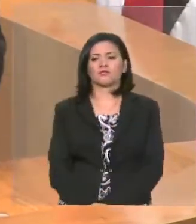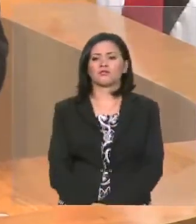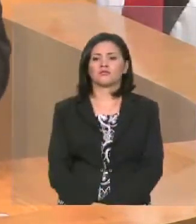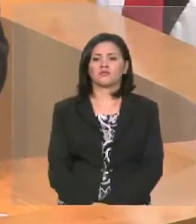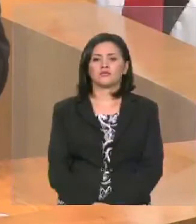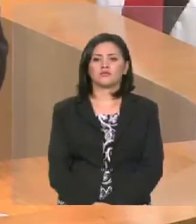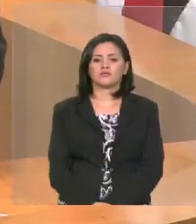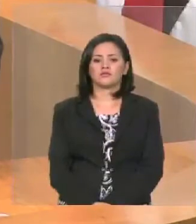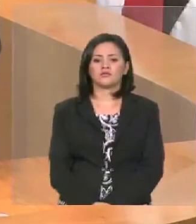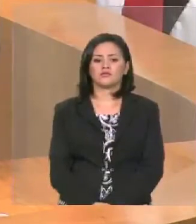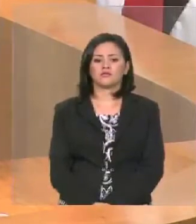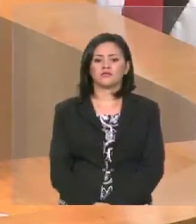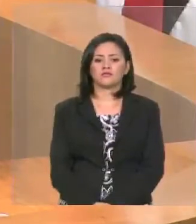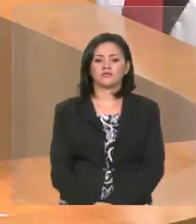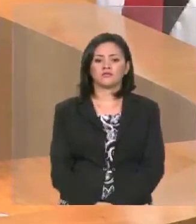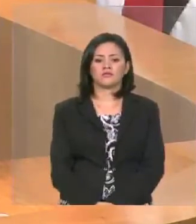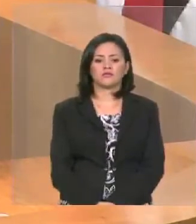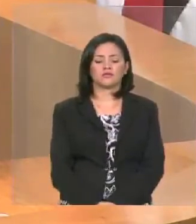Deputado Hélito,